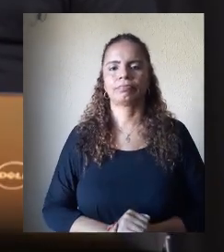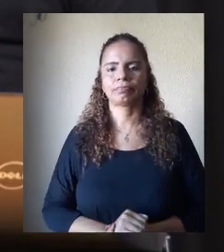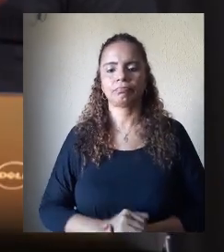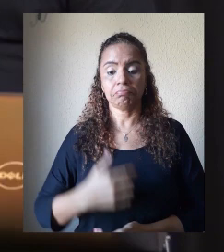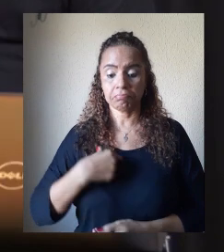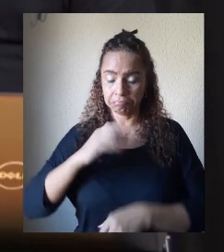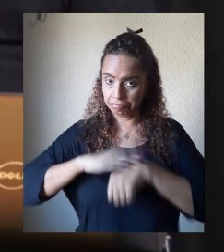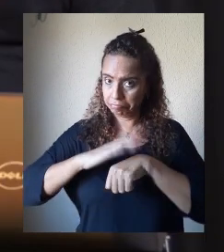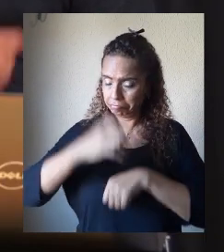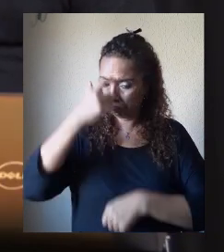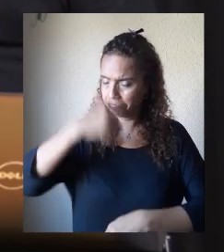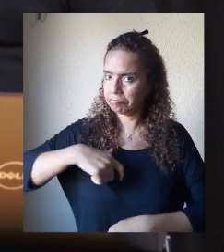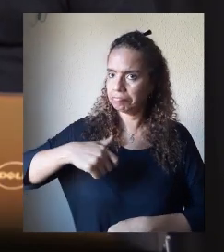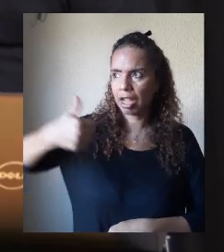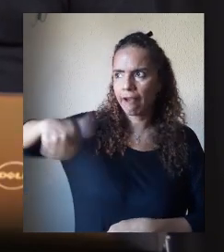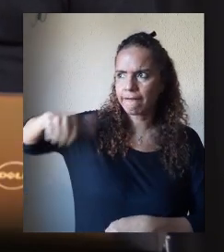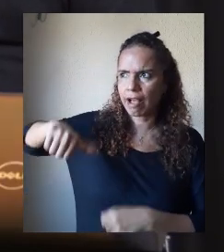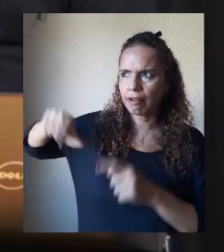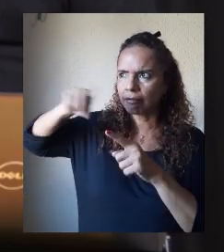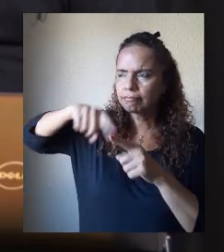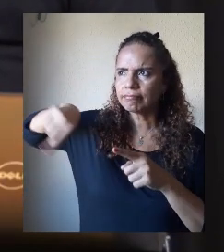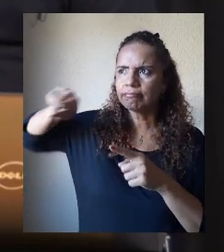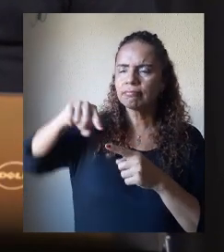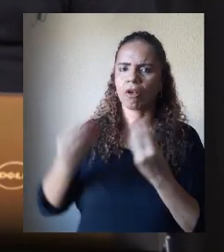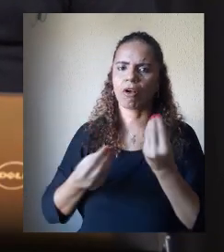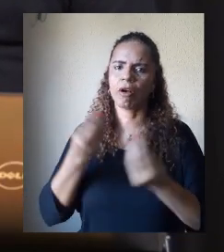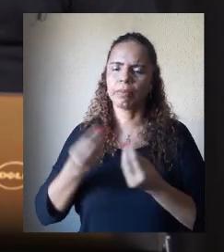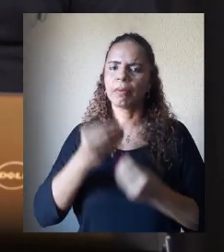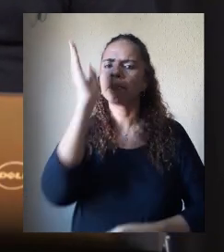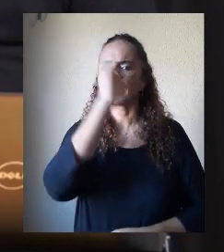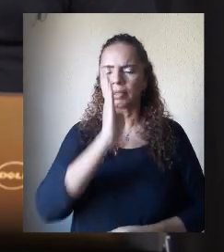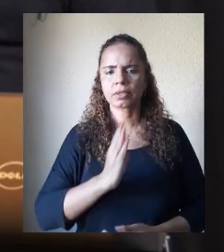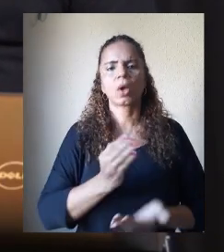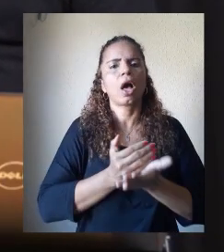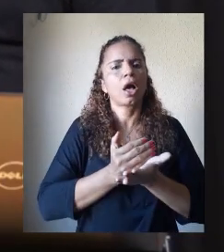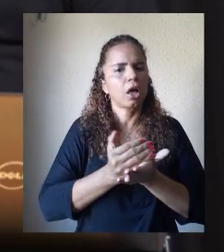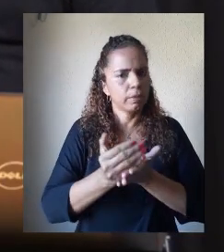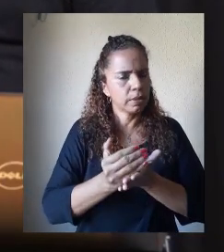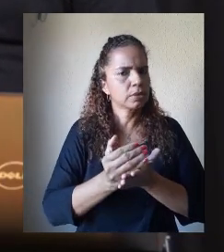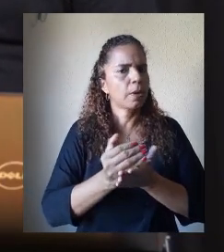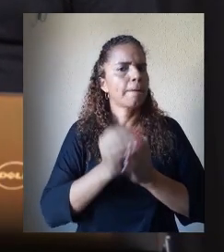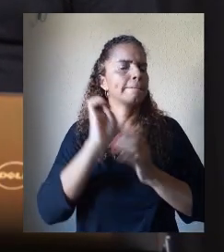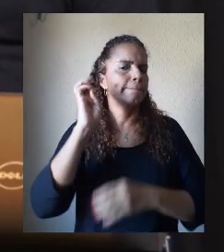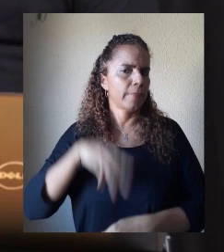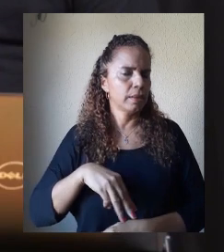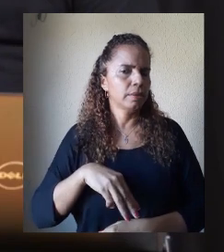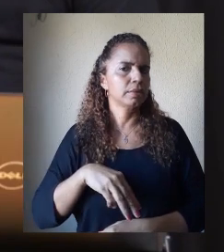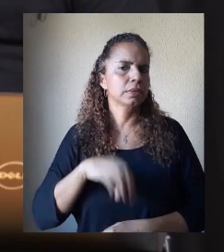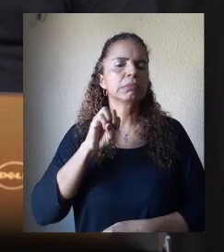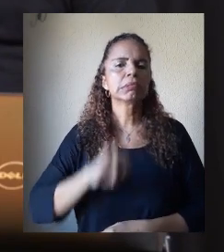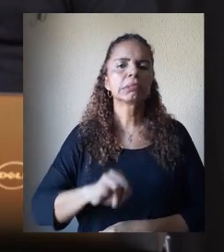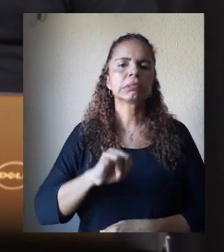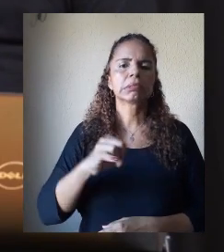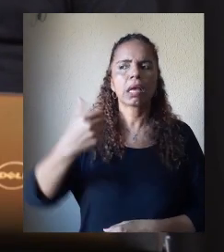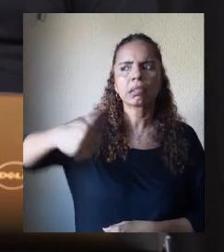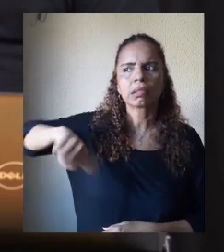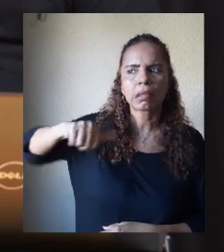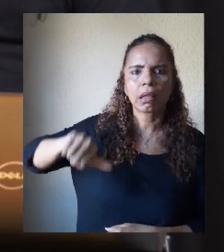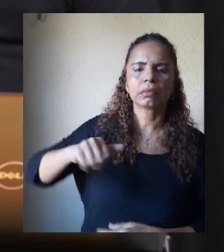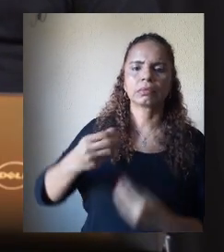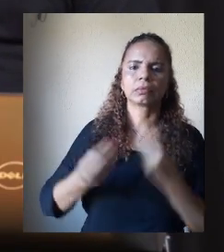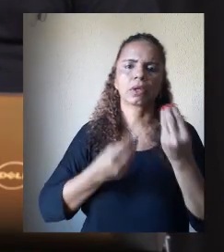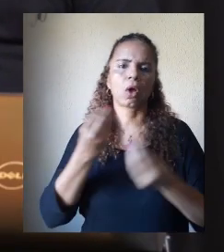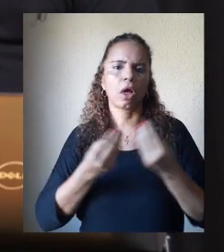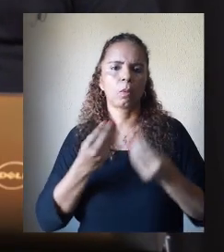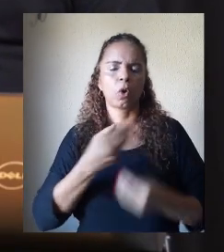avaliação pessoal é que o Brasil começou relativamente bem desse ponto de vista, tanto no